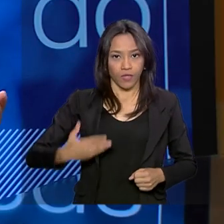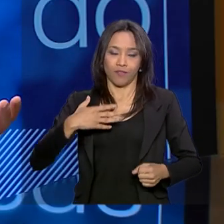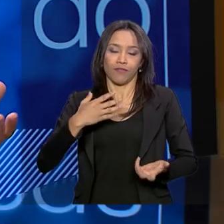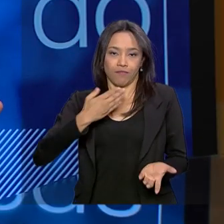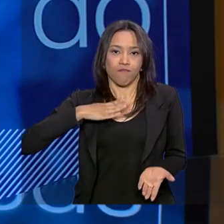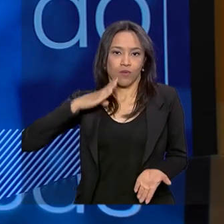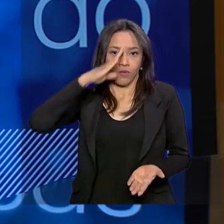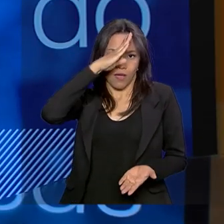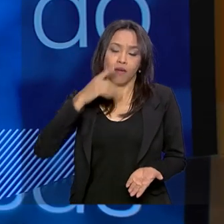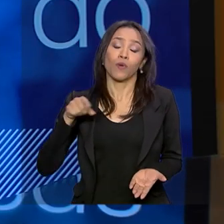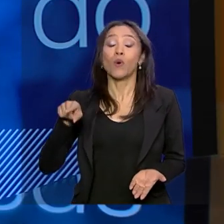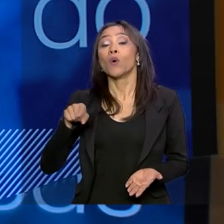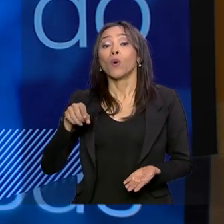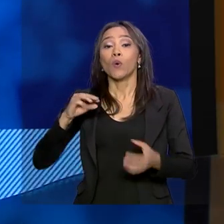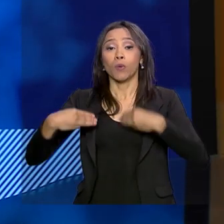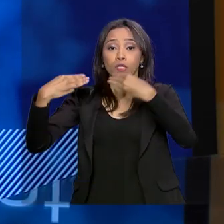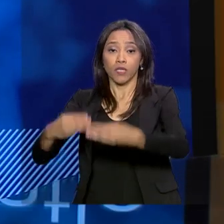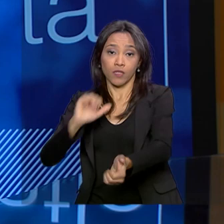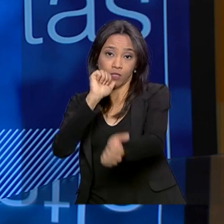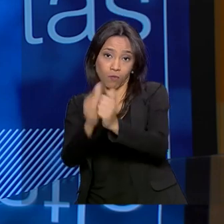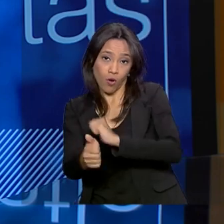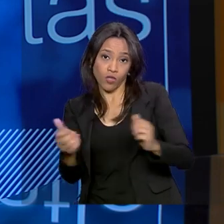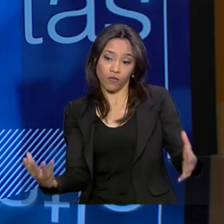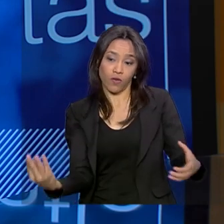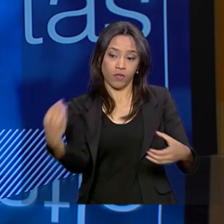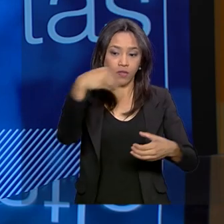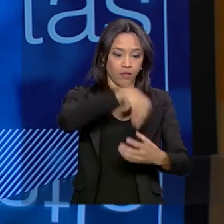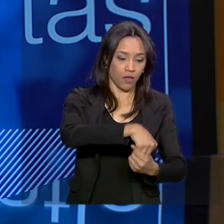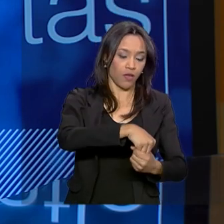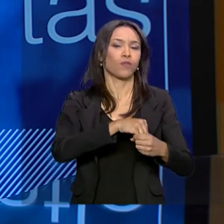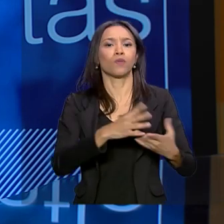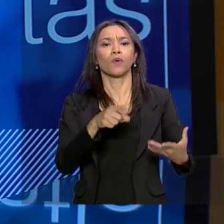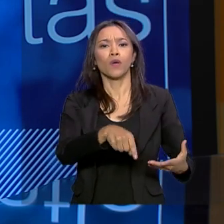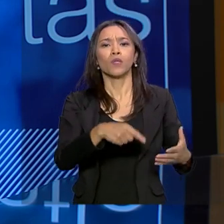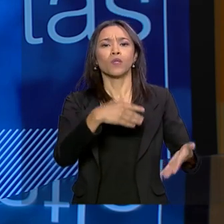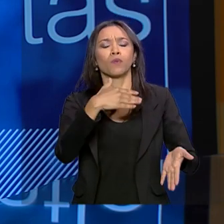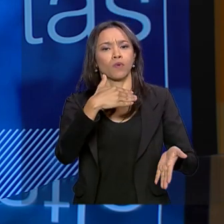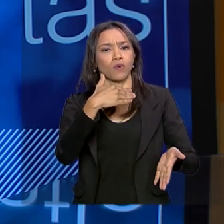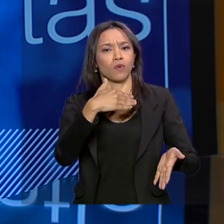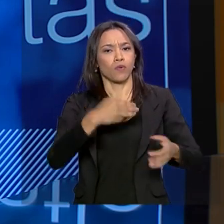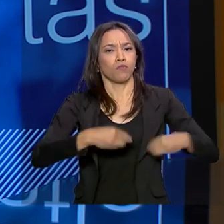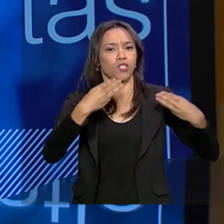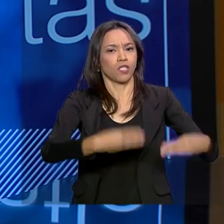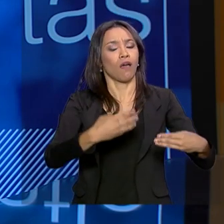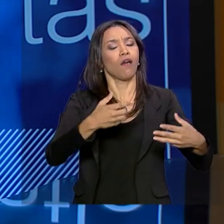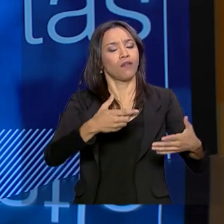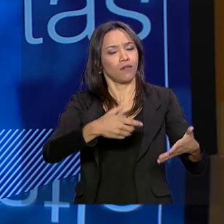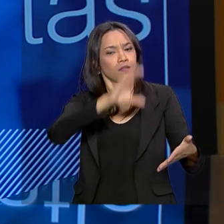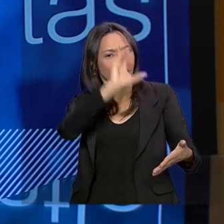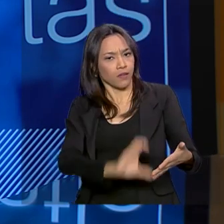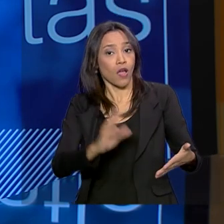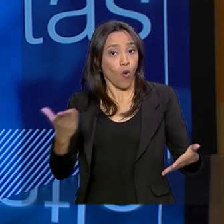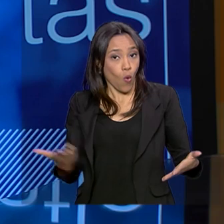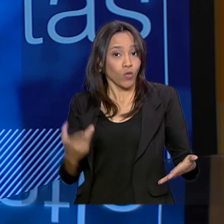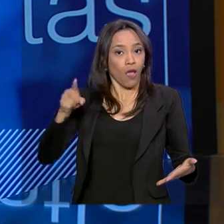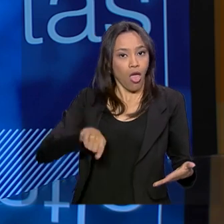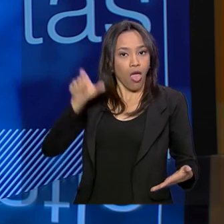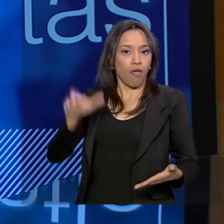foi incorporado ao Ministério da Cidadania, se transformou numa secretaria especial do esporte, que tem o